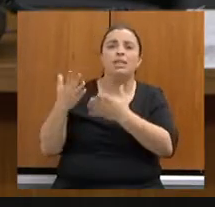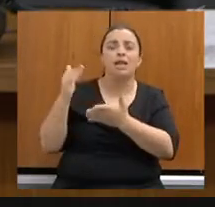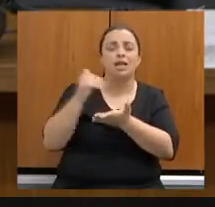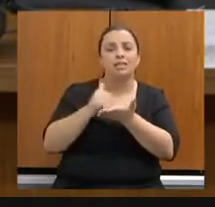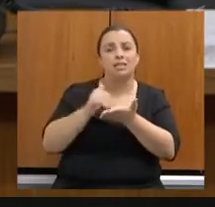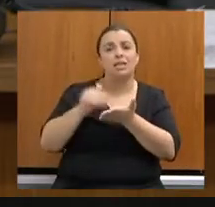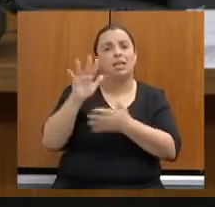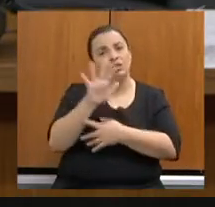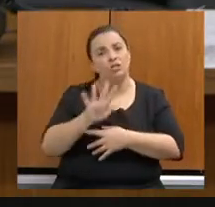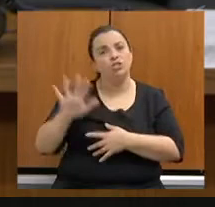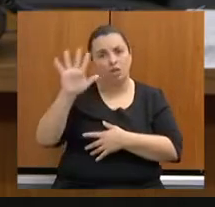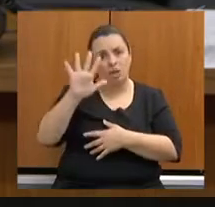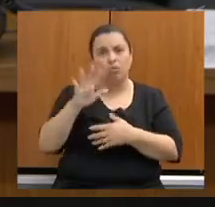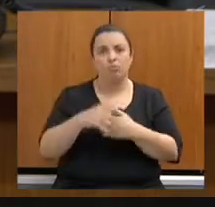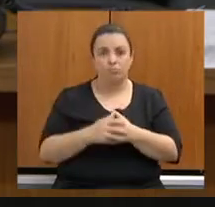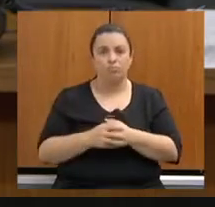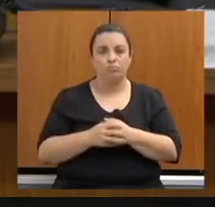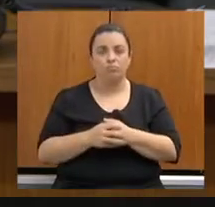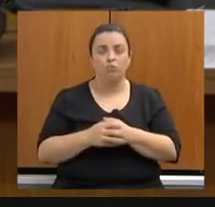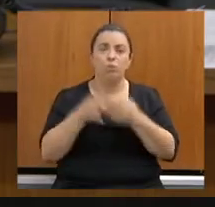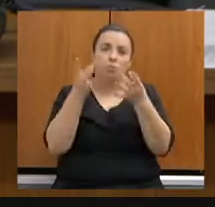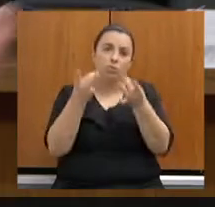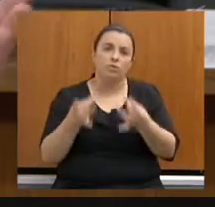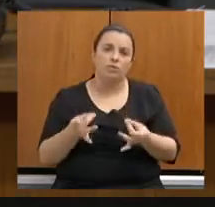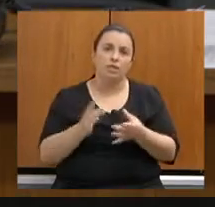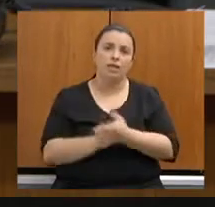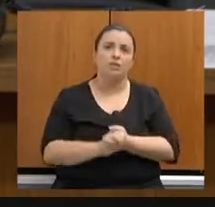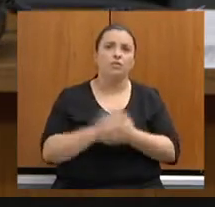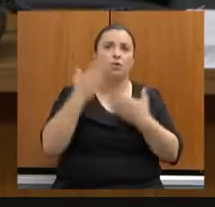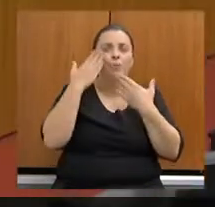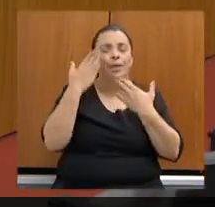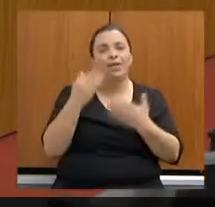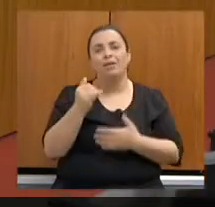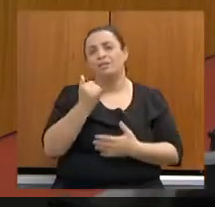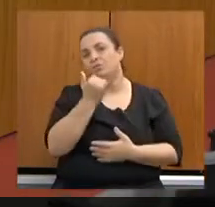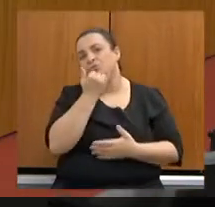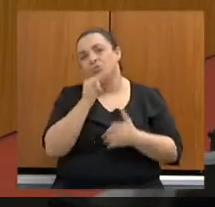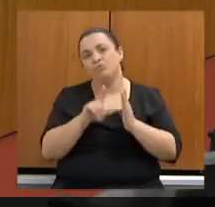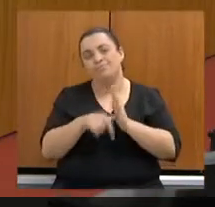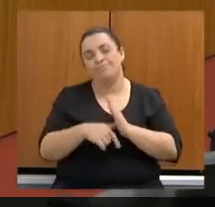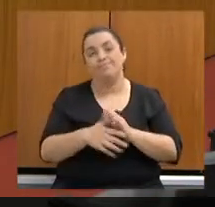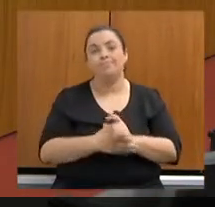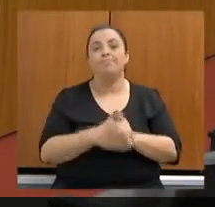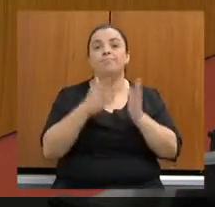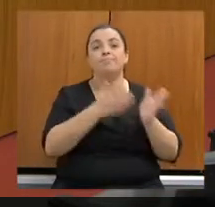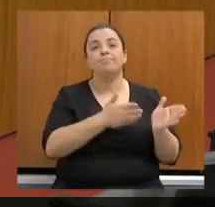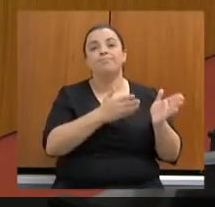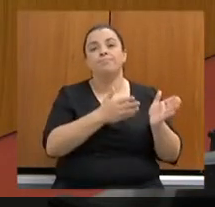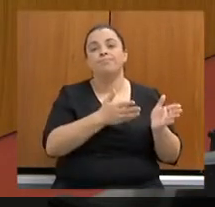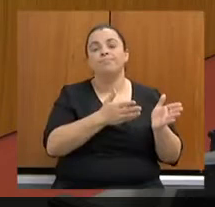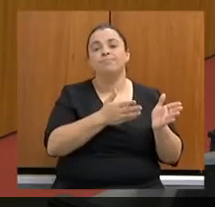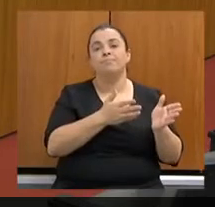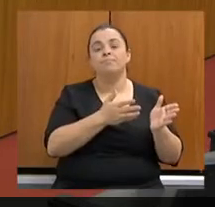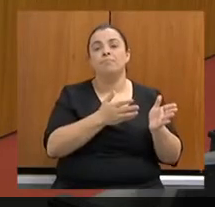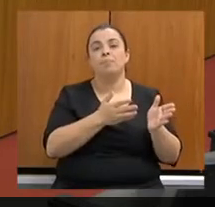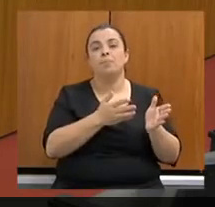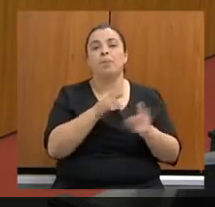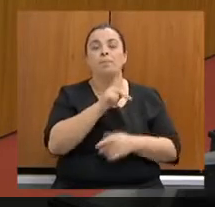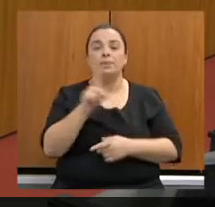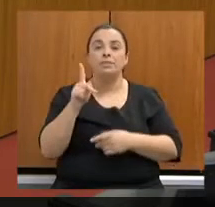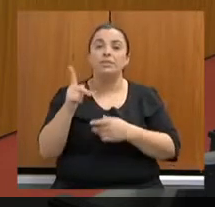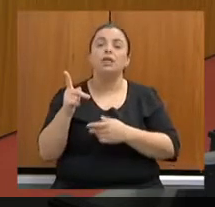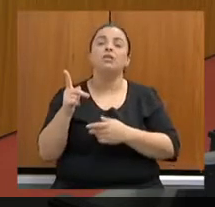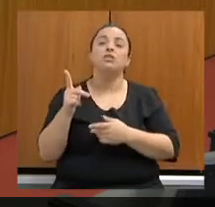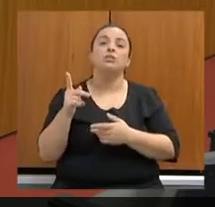secretaria-geral é e a muito obrigada desculpa passo a palavra ao